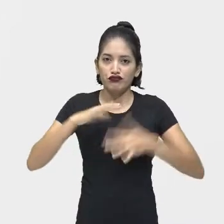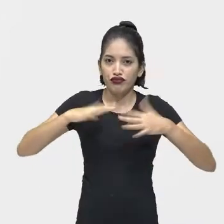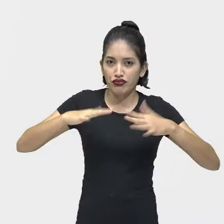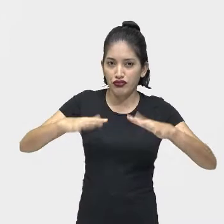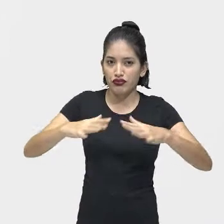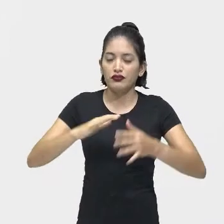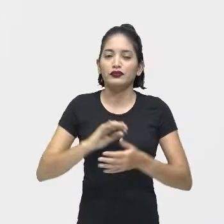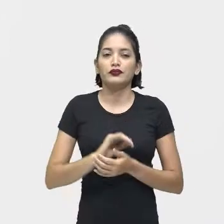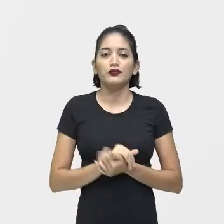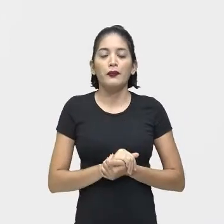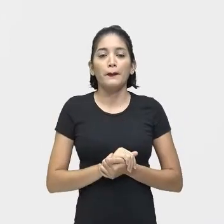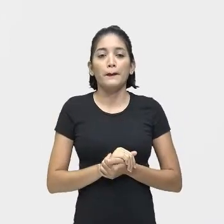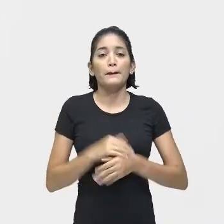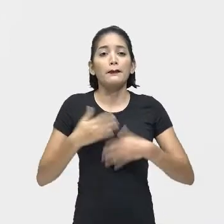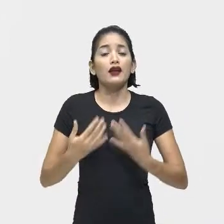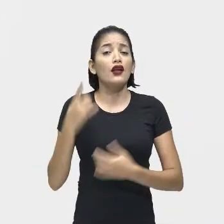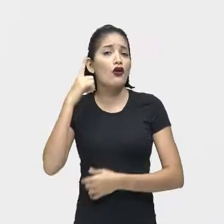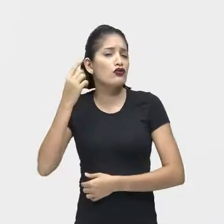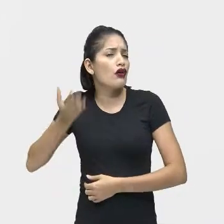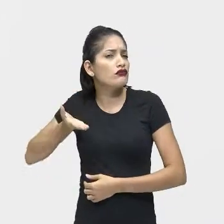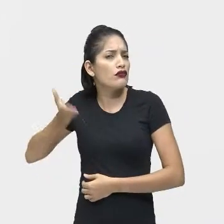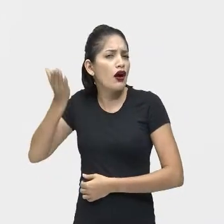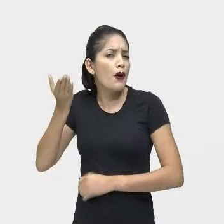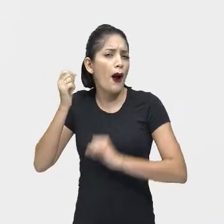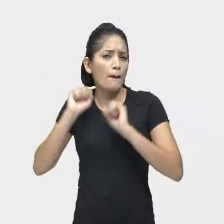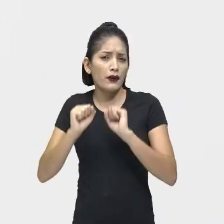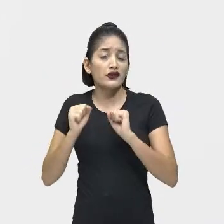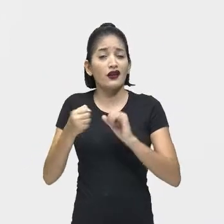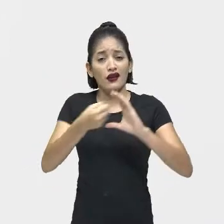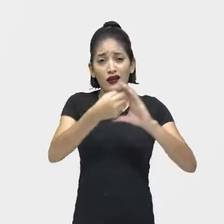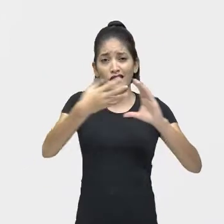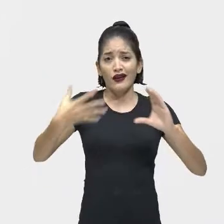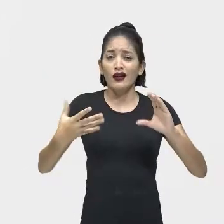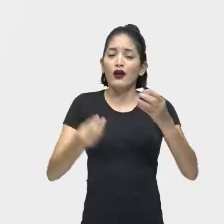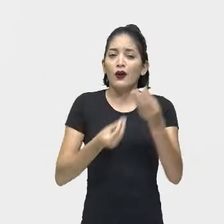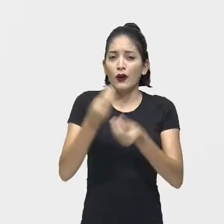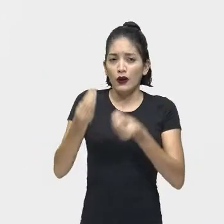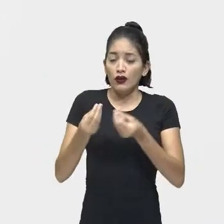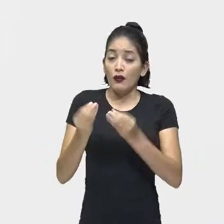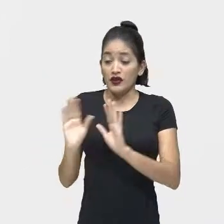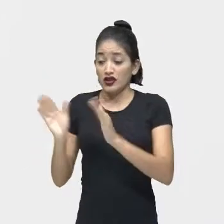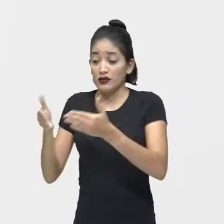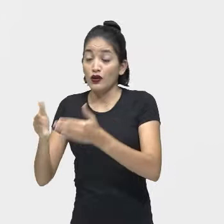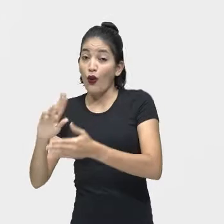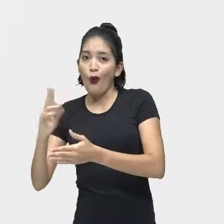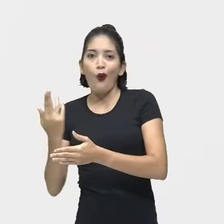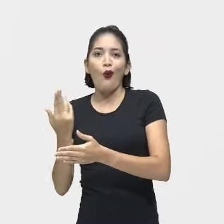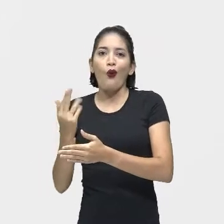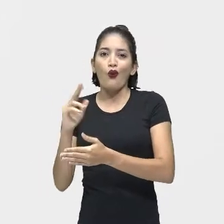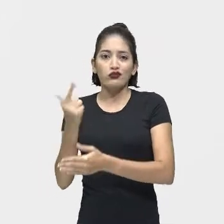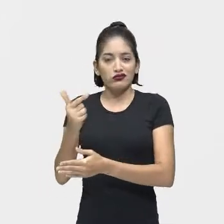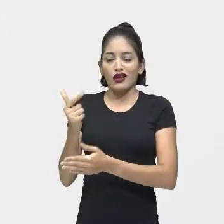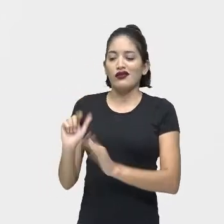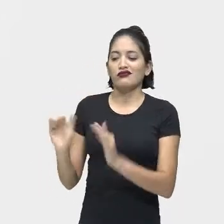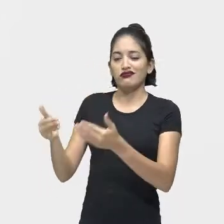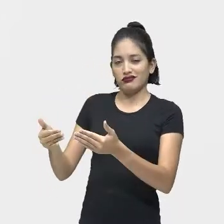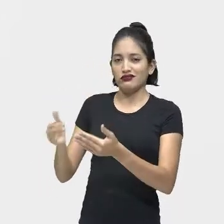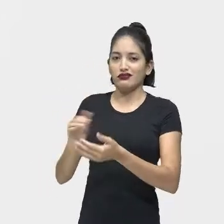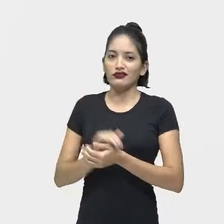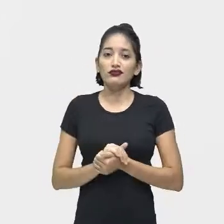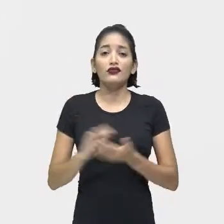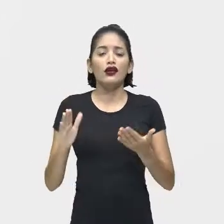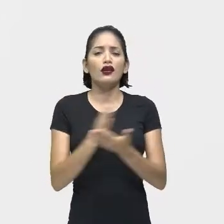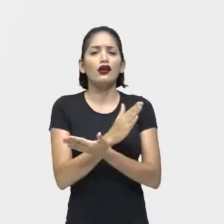Continuando, a altura de um som pode ser caracterizada como definida ou indefinida. Em ambos